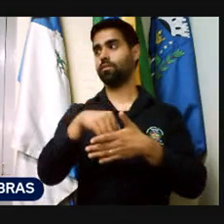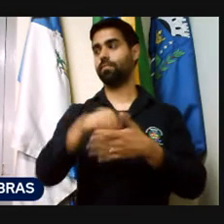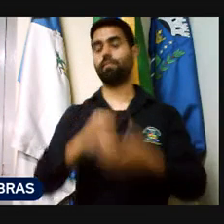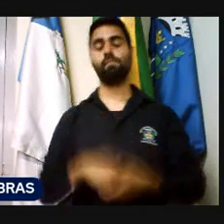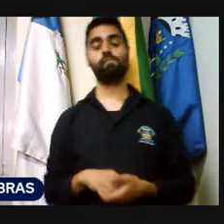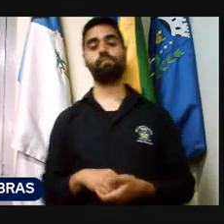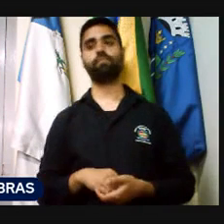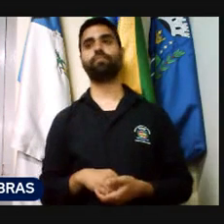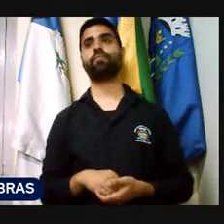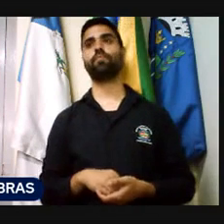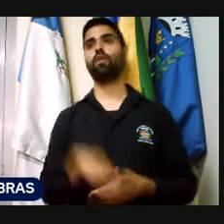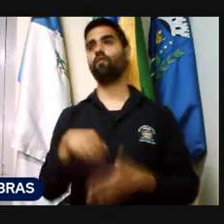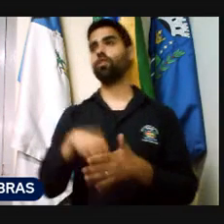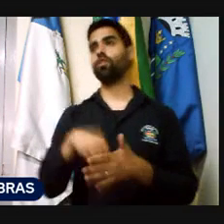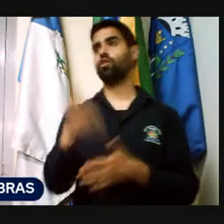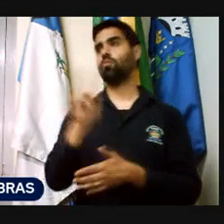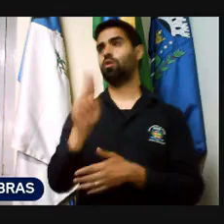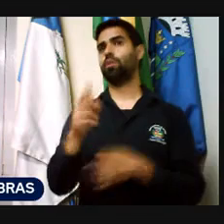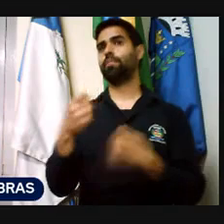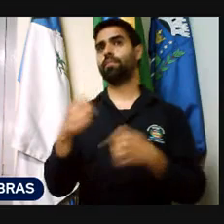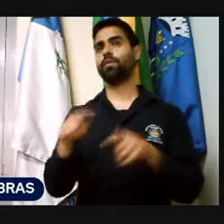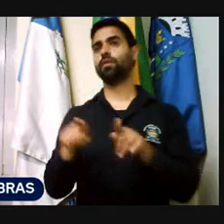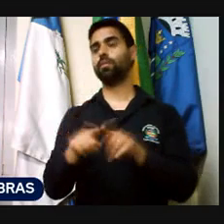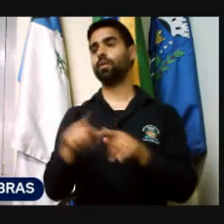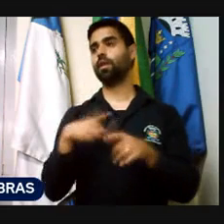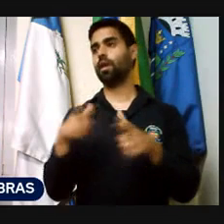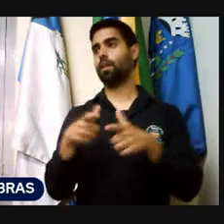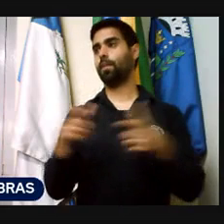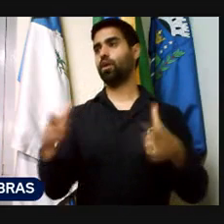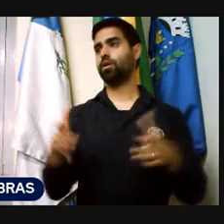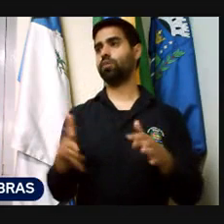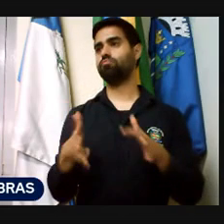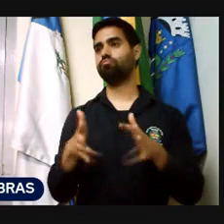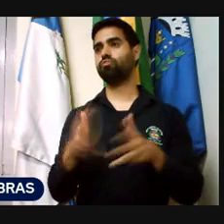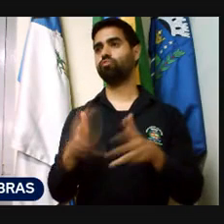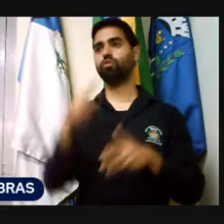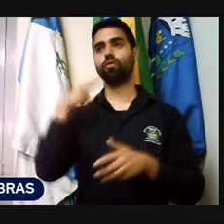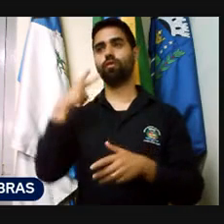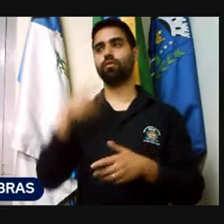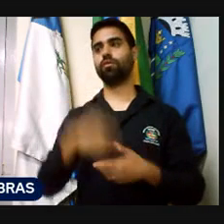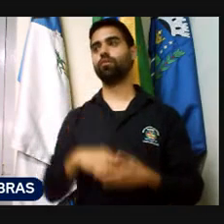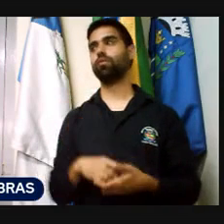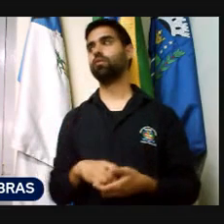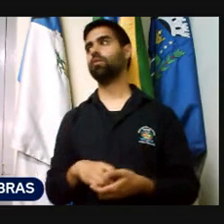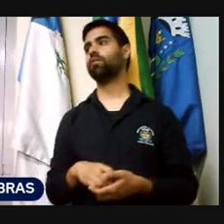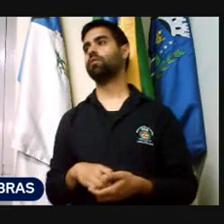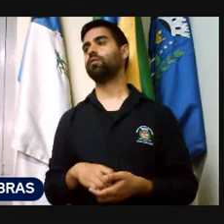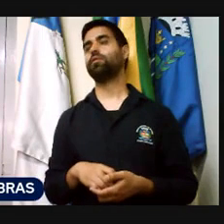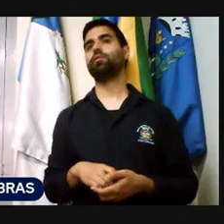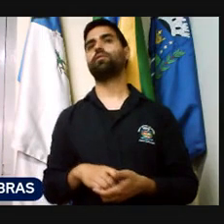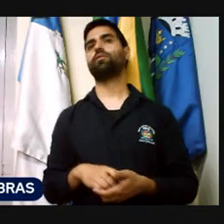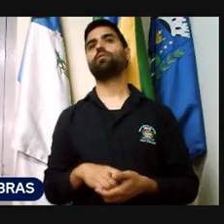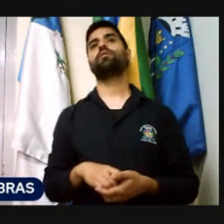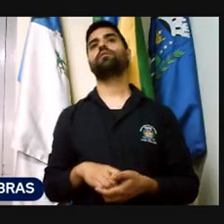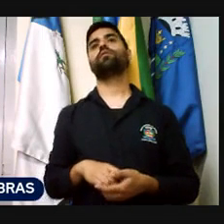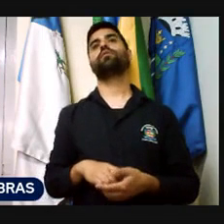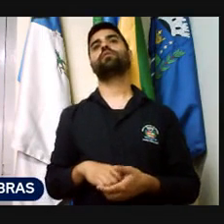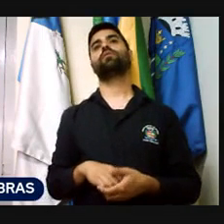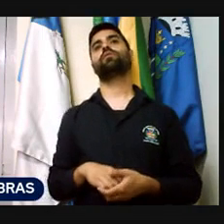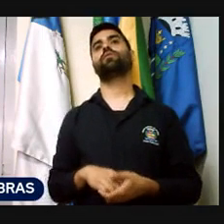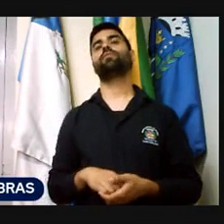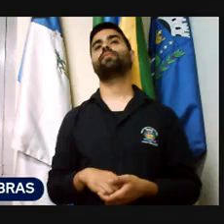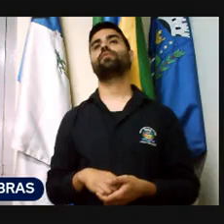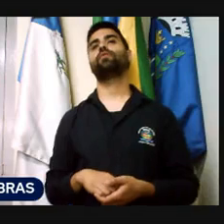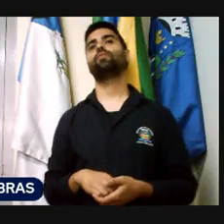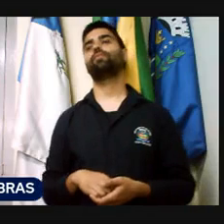A votação é nominal, exigindo-se a maioria absoluta. Vereador Ailton Batista, aprova ou